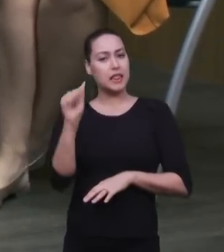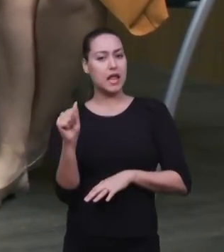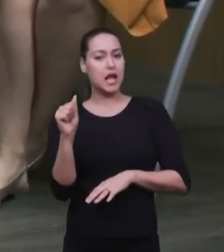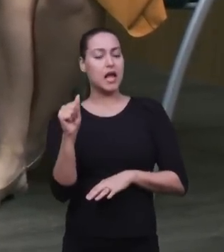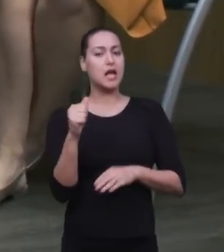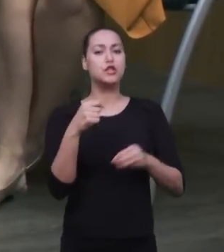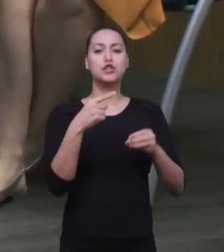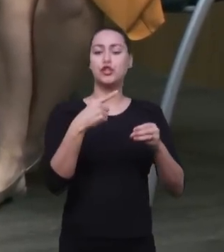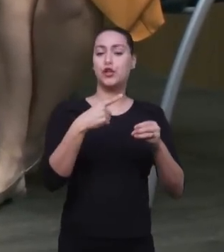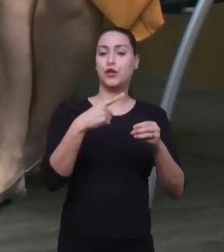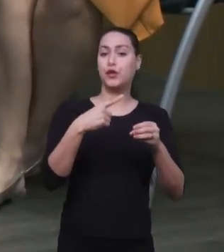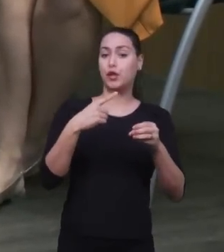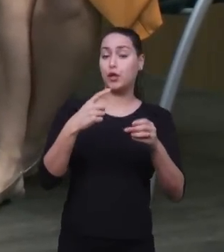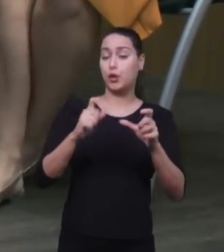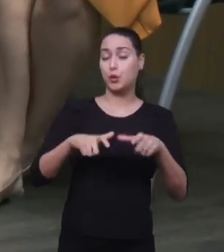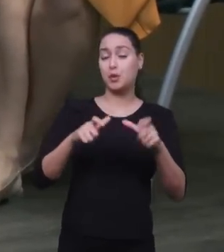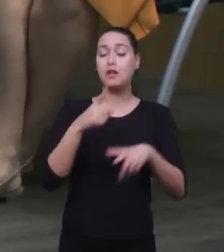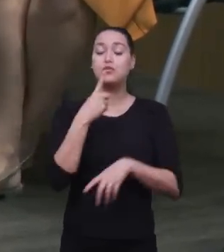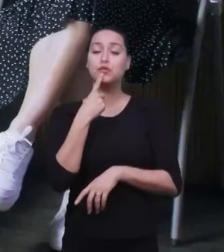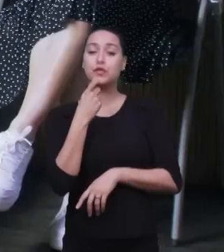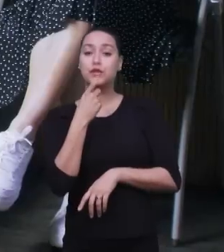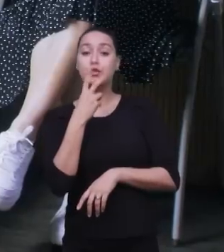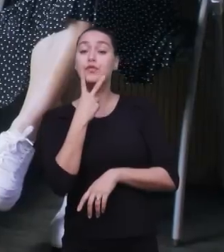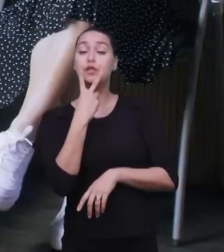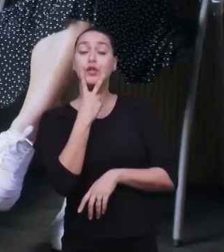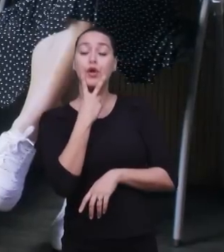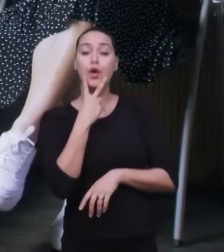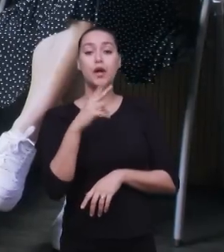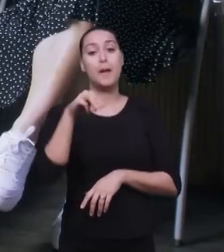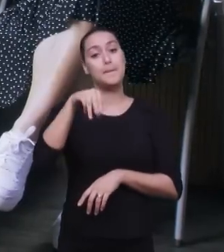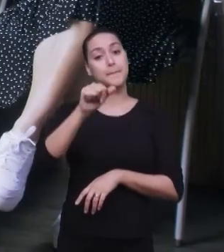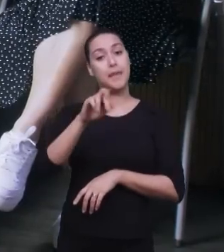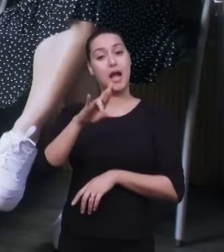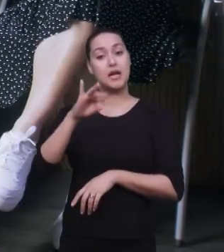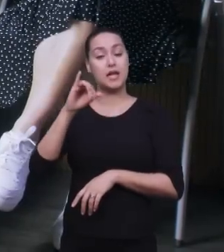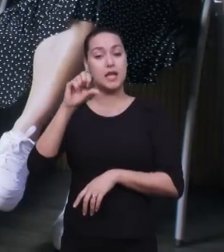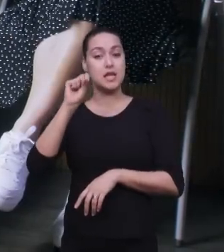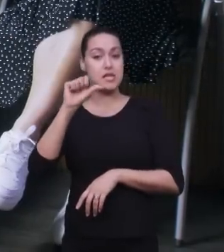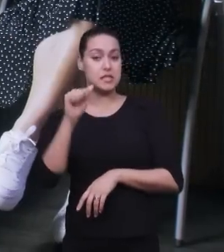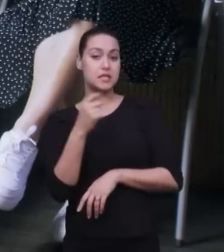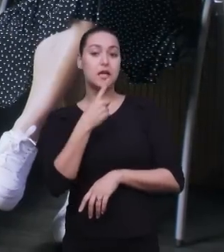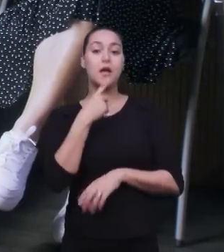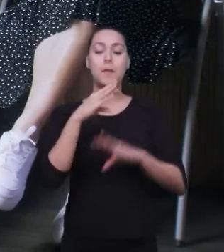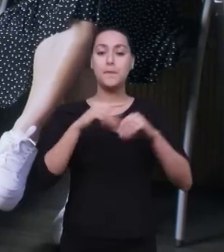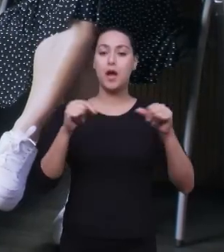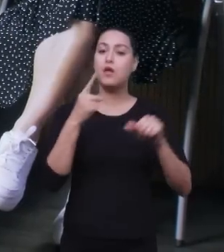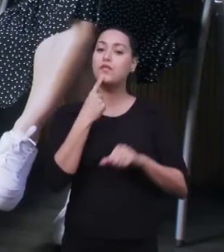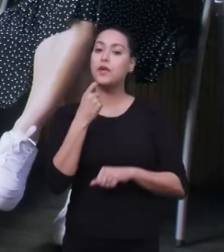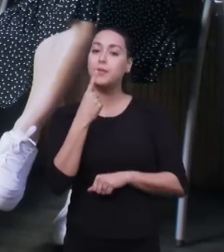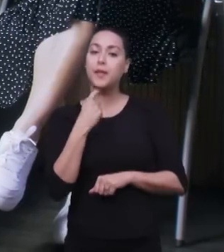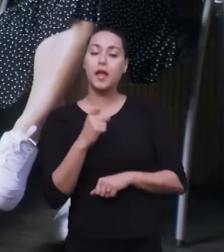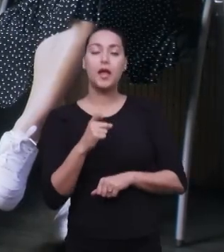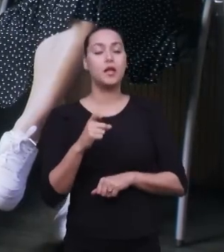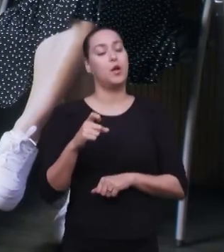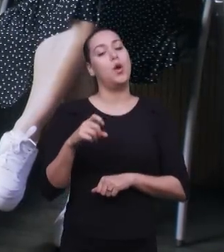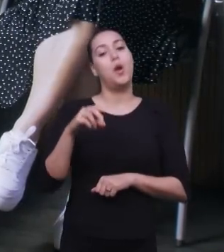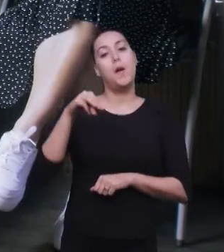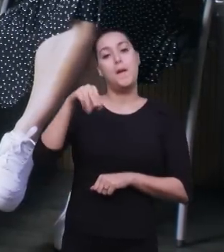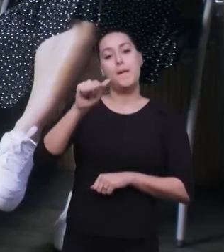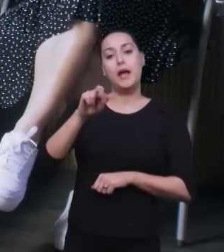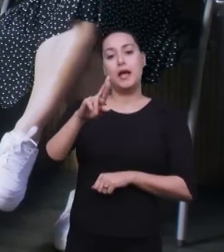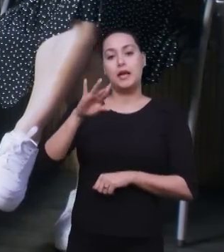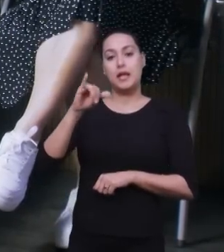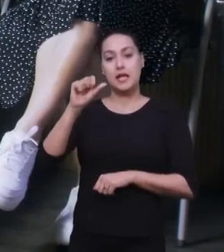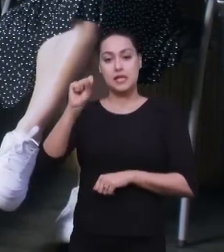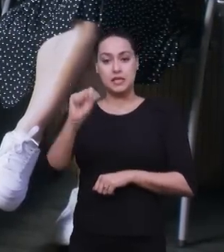de Barro Vermelho, são bairros aqui da Grande Vitória, Maritza Neto, também da Igreja de Barro Vermelho, Raíssa Vieira, da Praia do